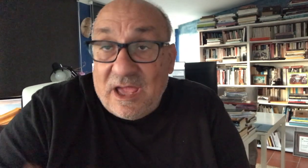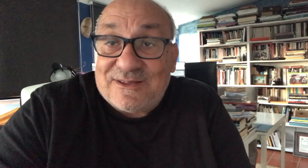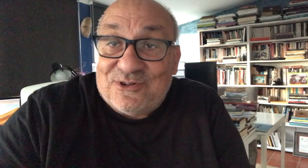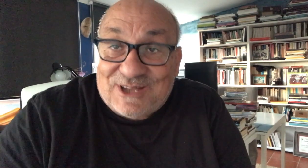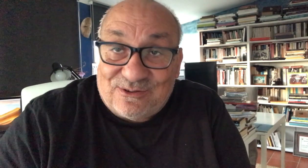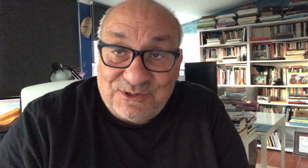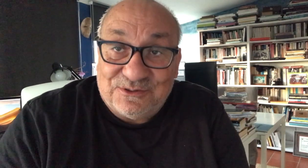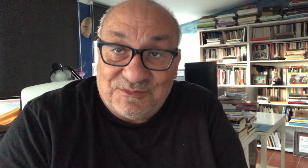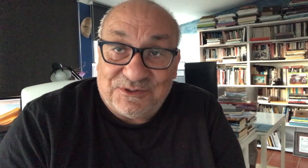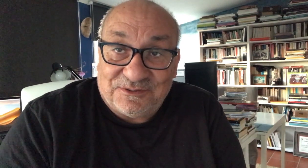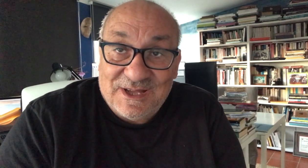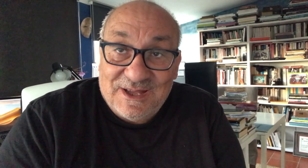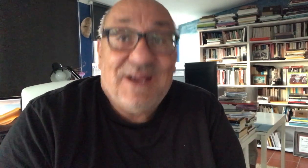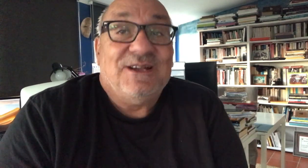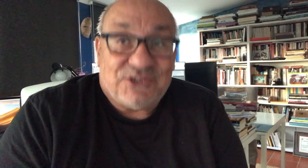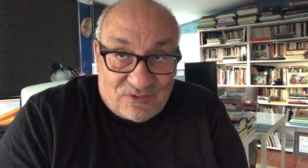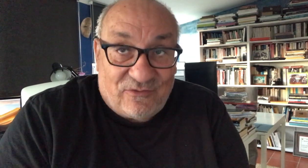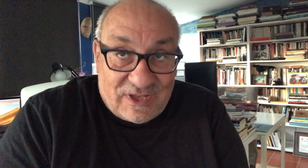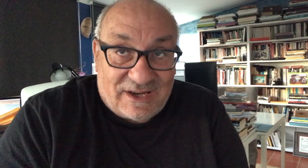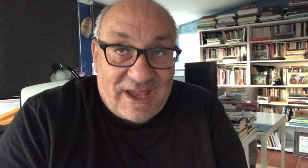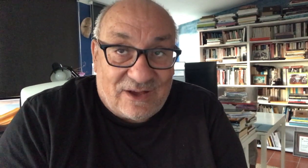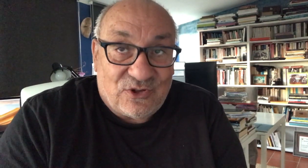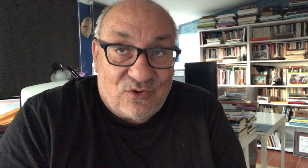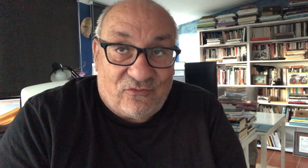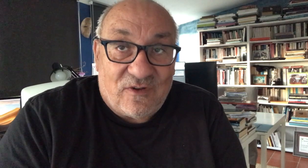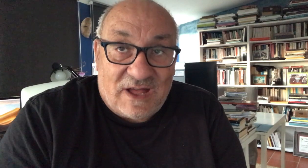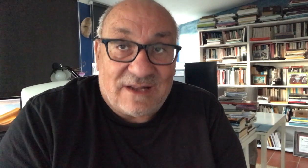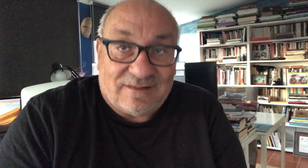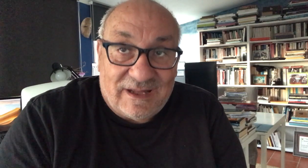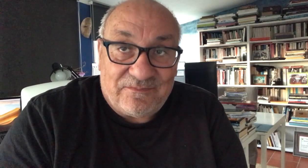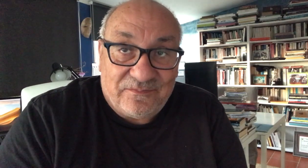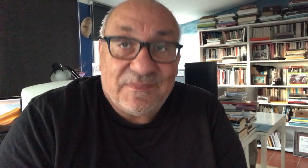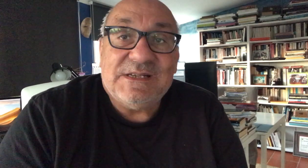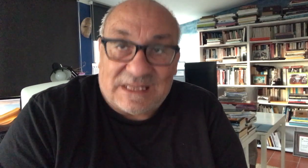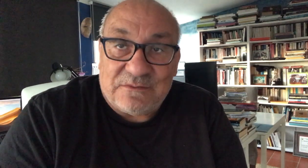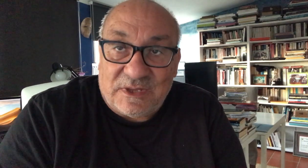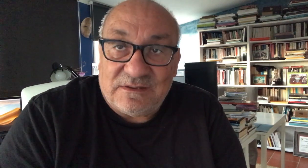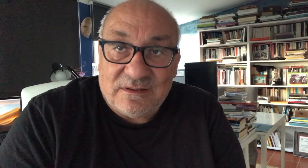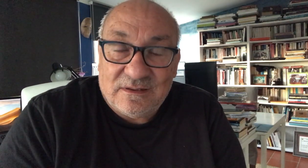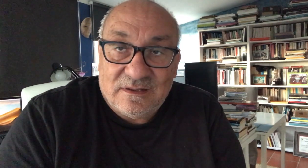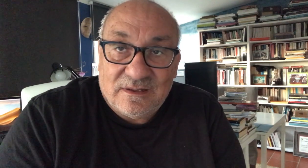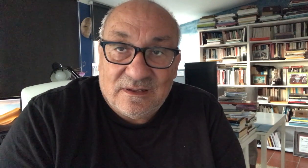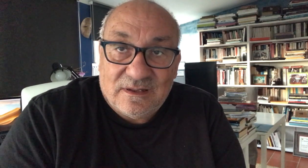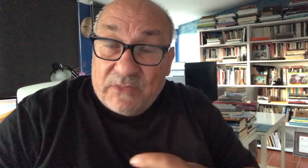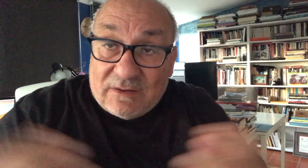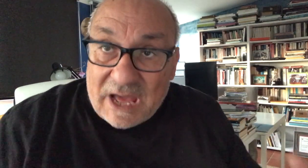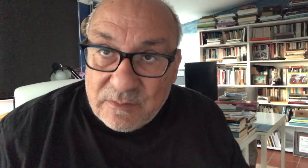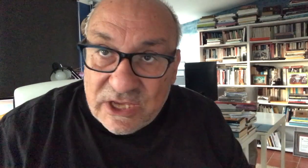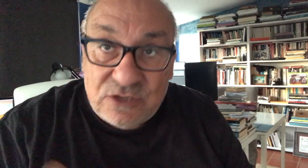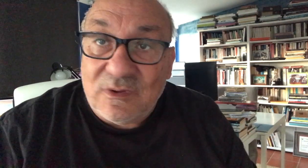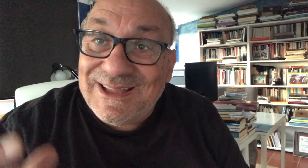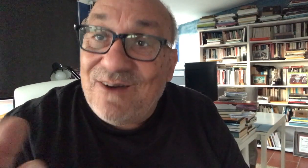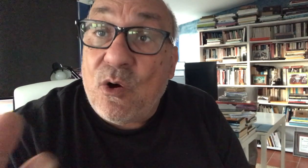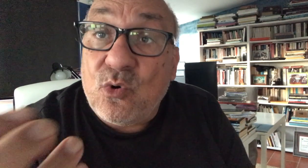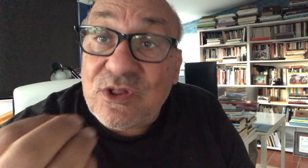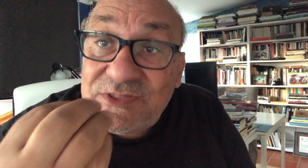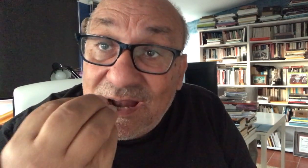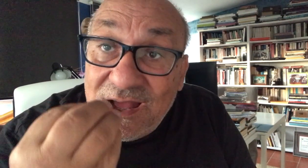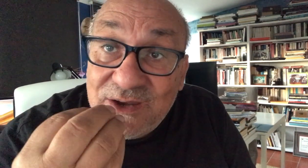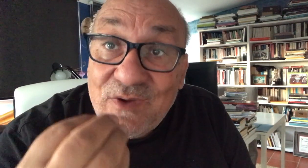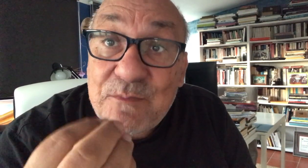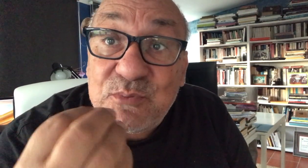percebe, é que não dá os números. Estão a ver quem é que eu estou a falar, não é? Exatamente. Alarmismo? Não,